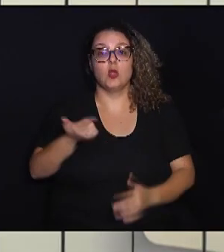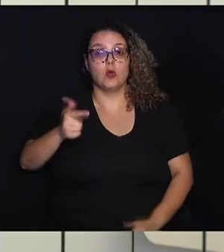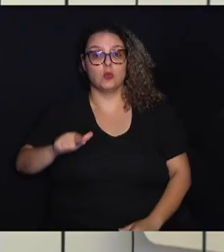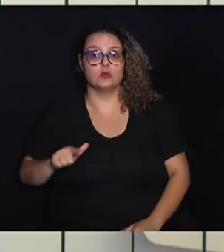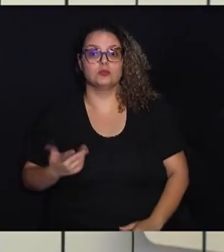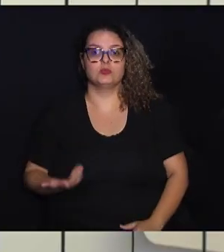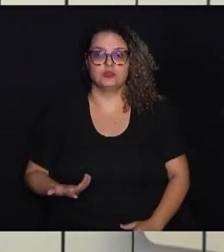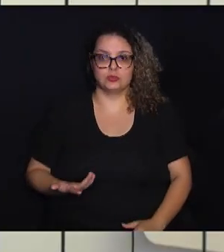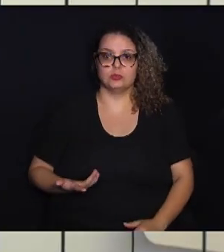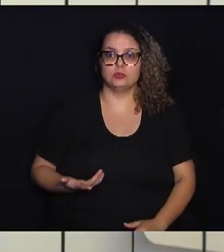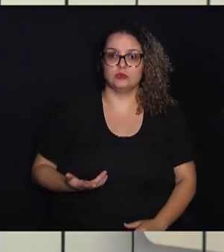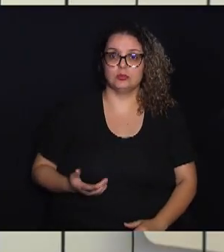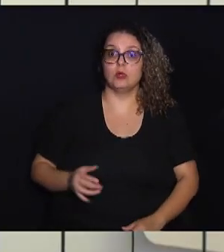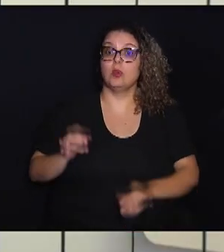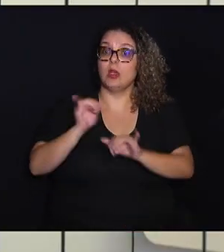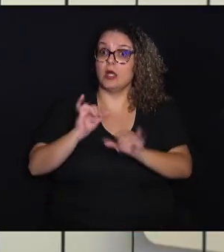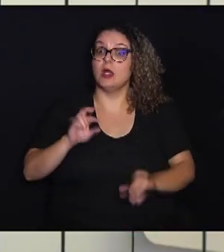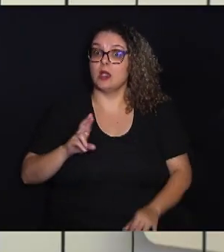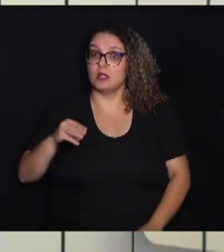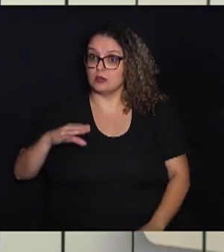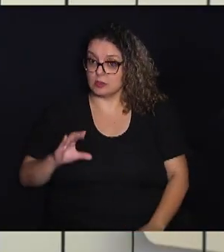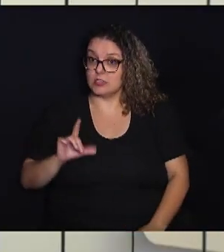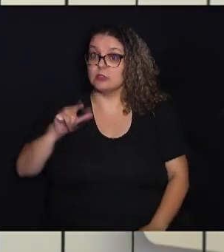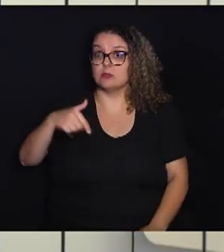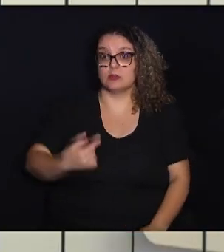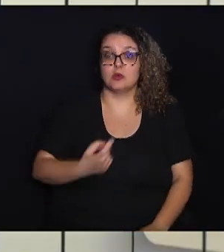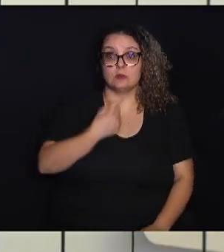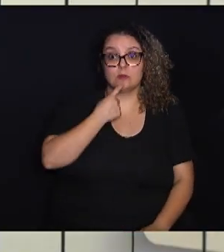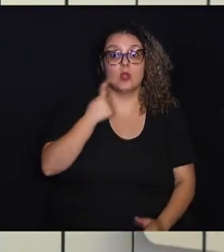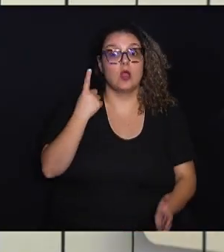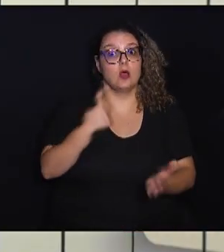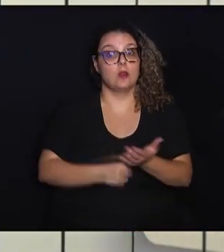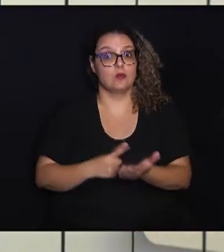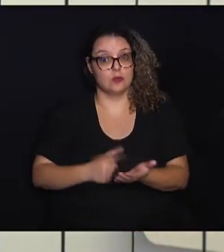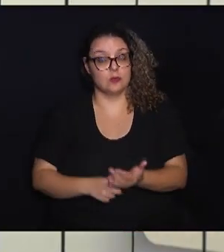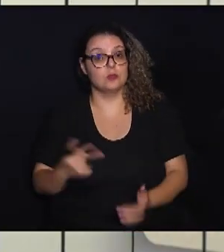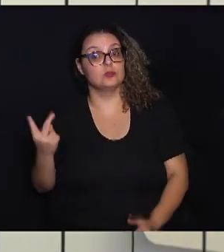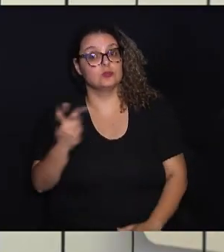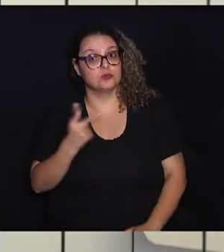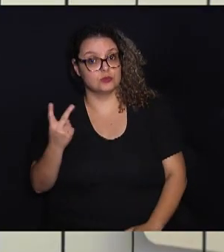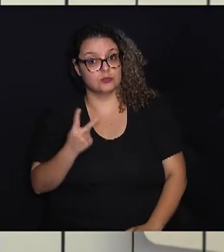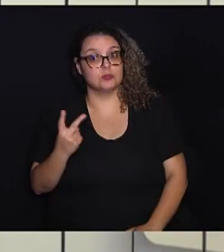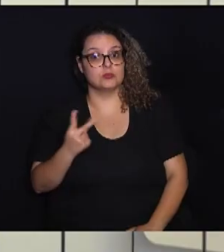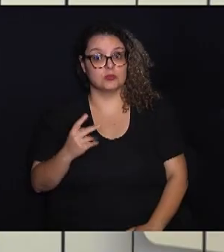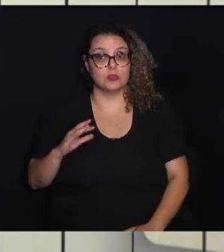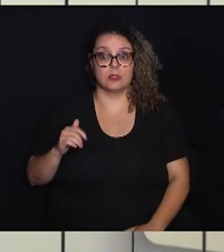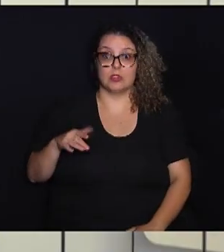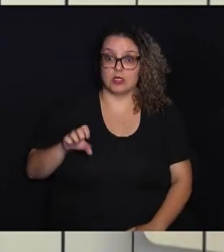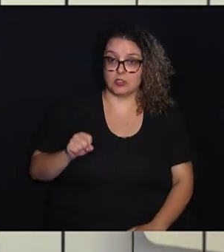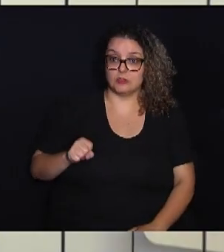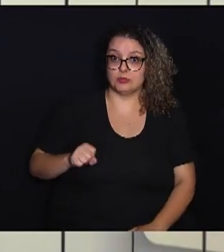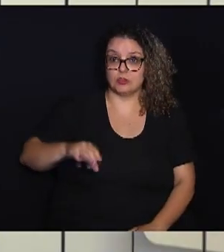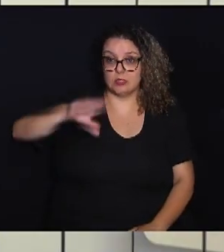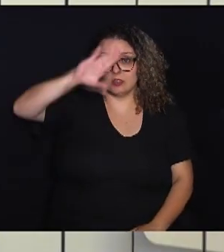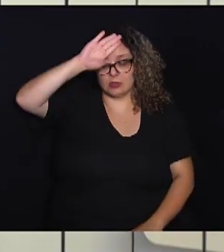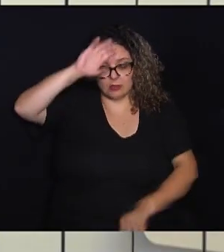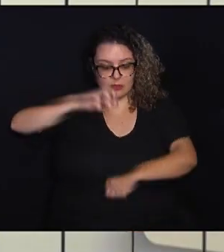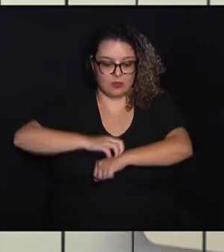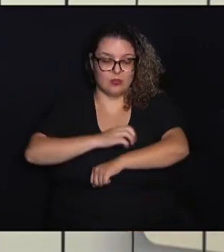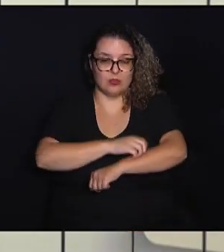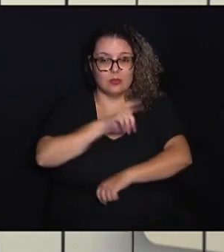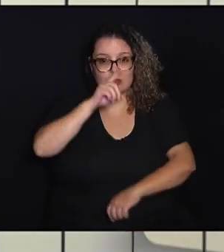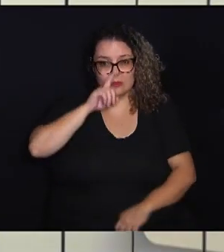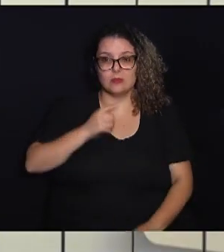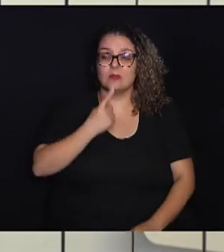as notícias da metrópole, porque depois de Campinas confirmar o segundo caso de febre maculosa neste ano,